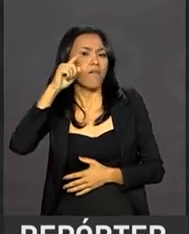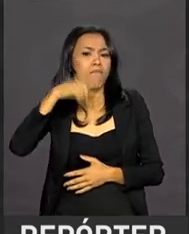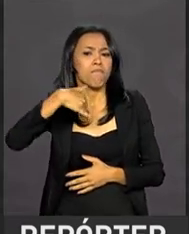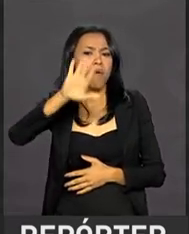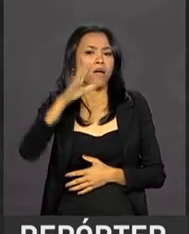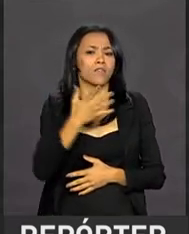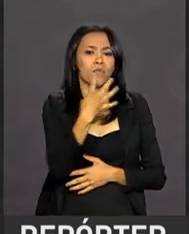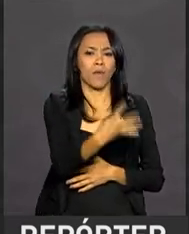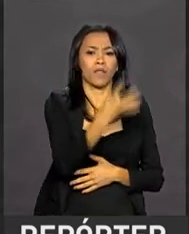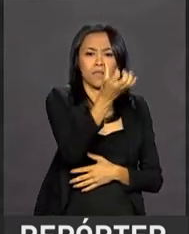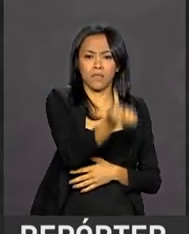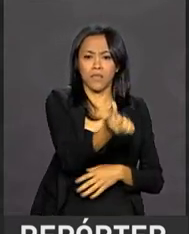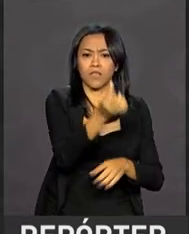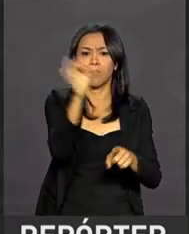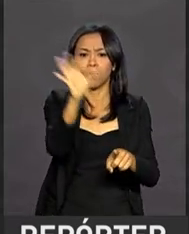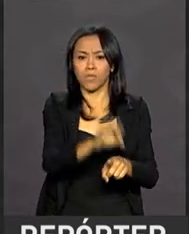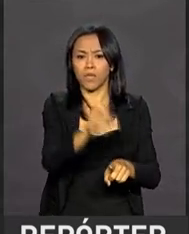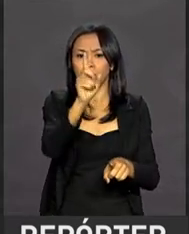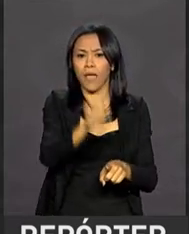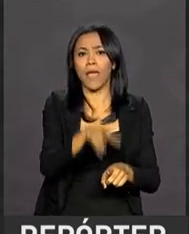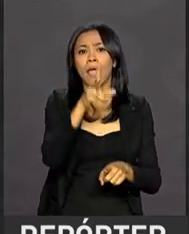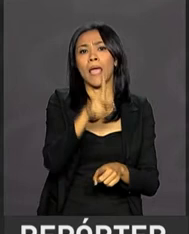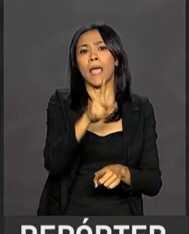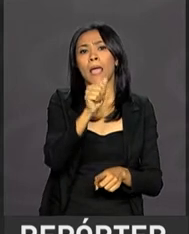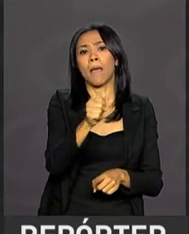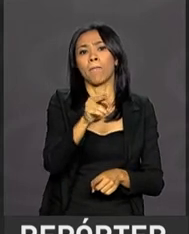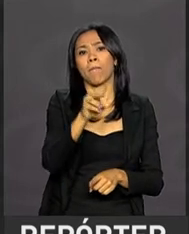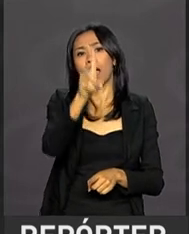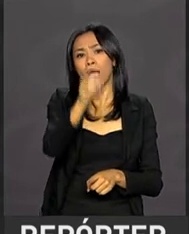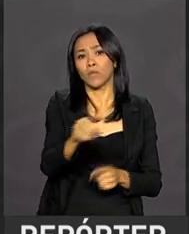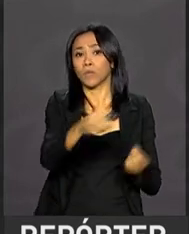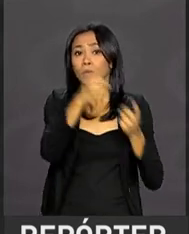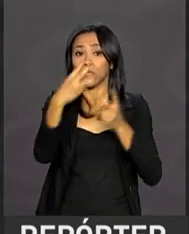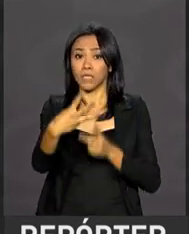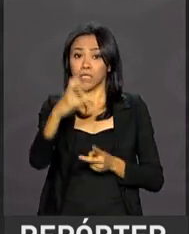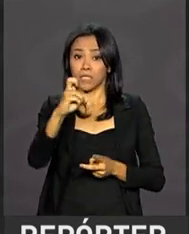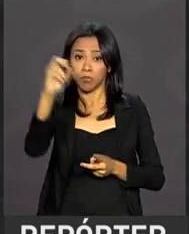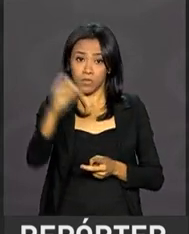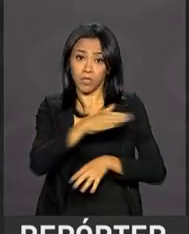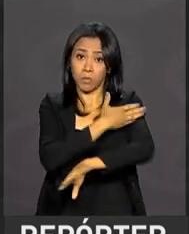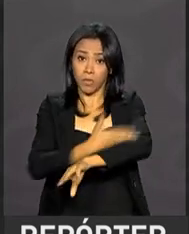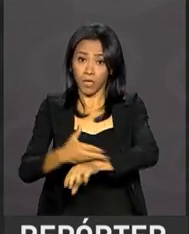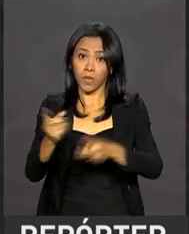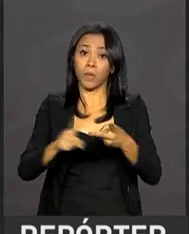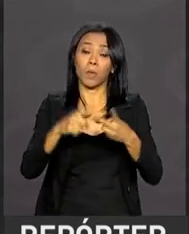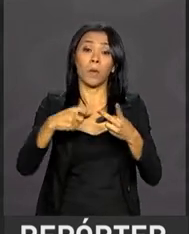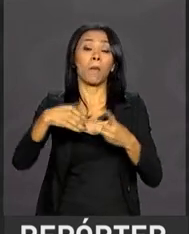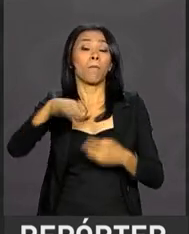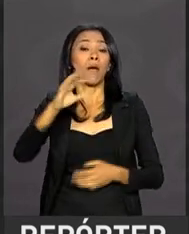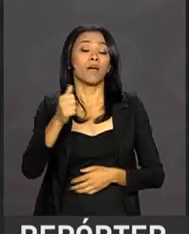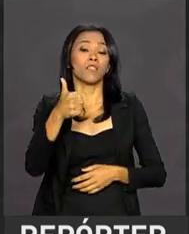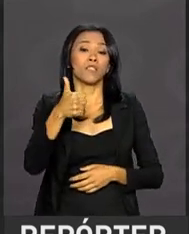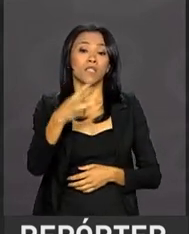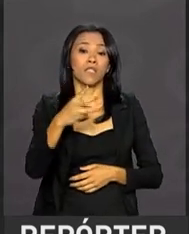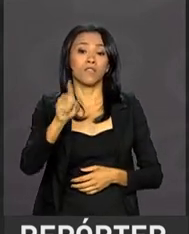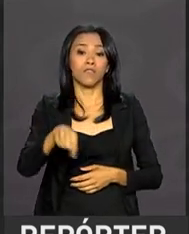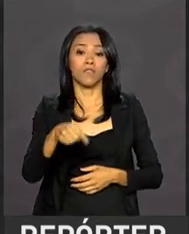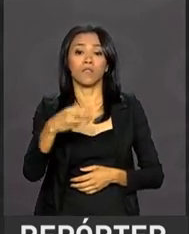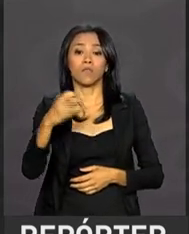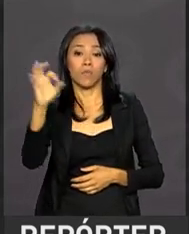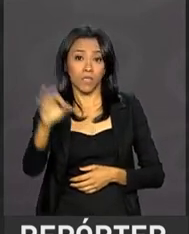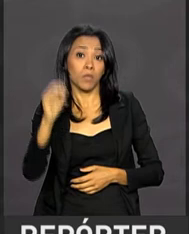46% se declaram pardos 35% brancos mais de 13,3 por cento são